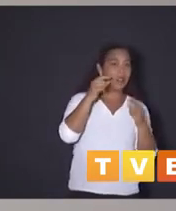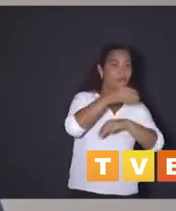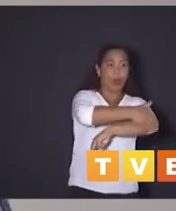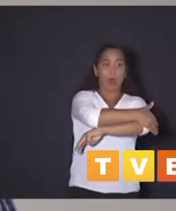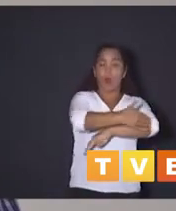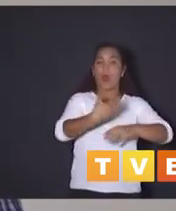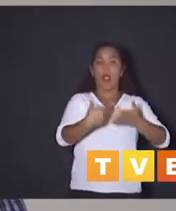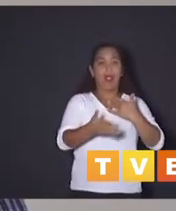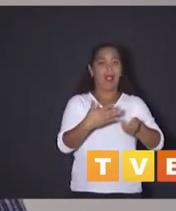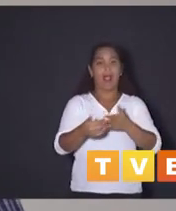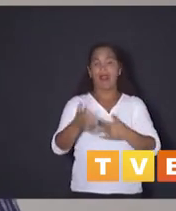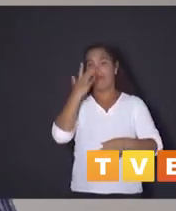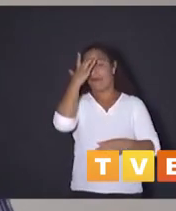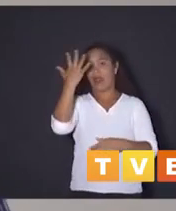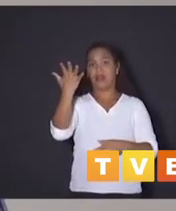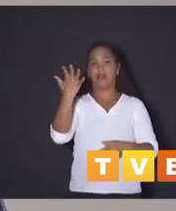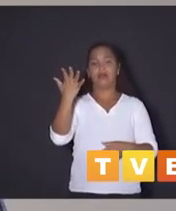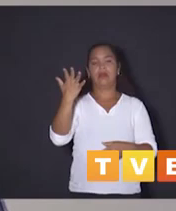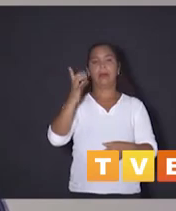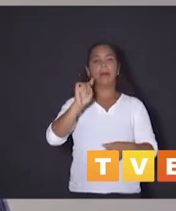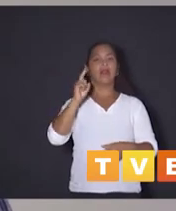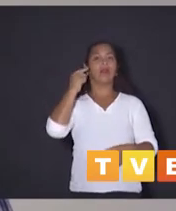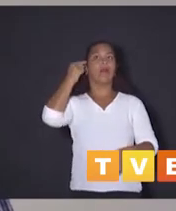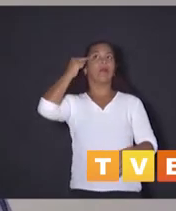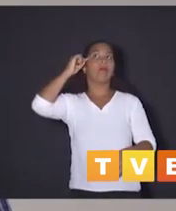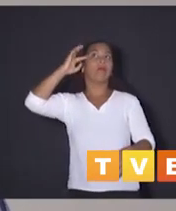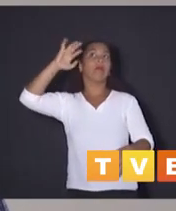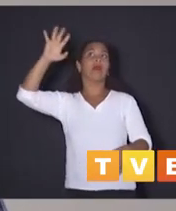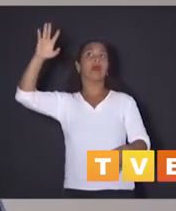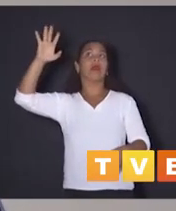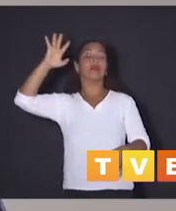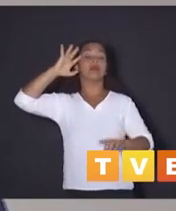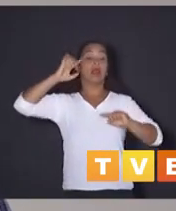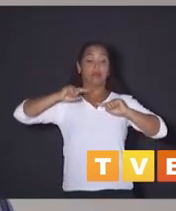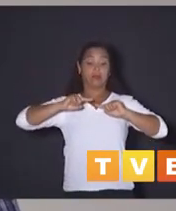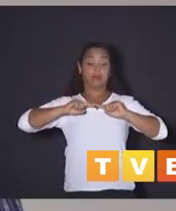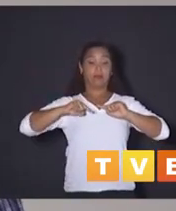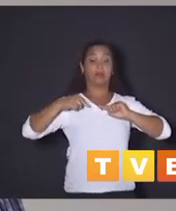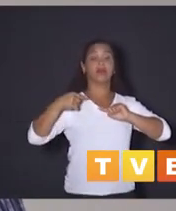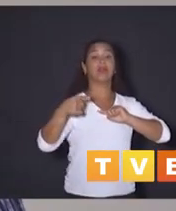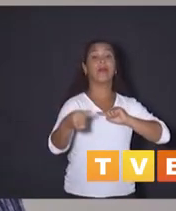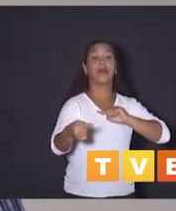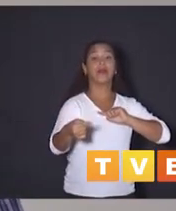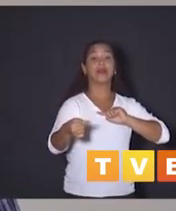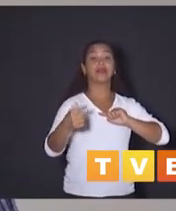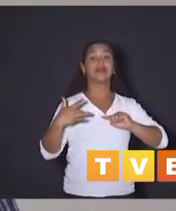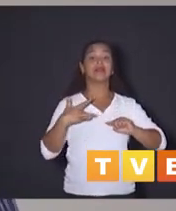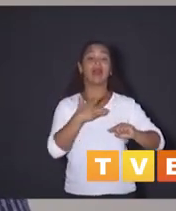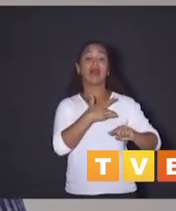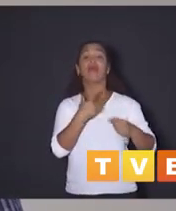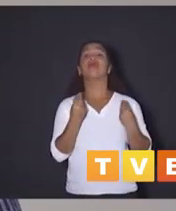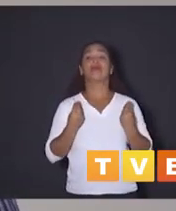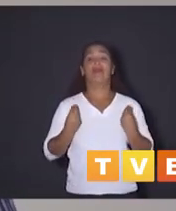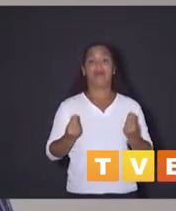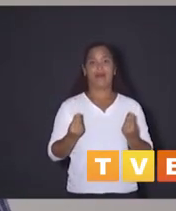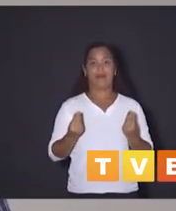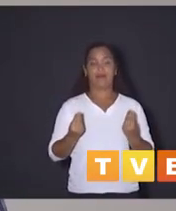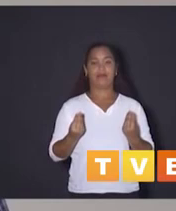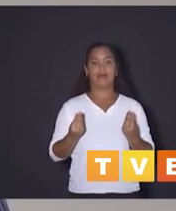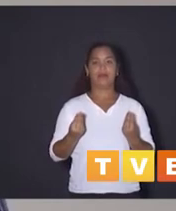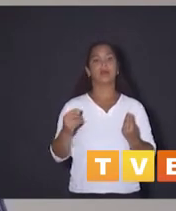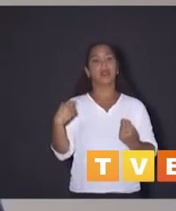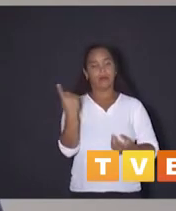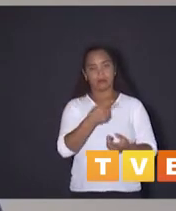esquina ea gente não reflete muito a sobre consequências para nós no sentido da saúde ea gente também não reflete muito sobre